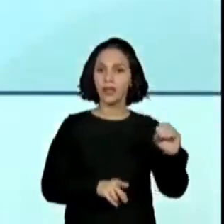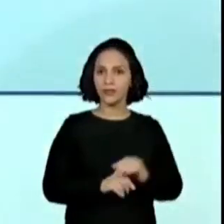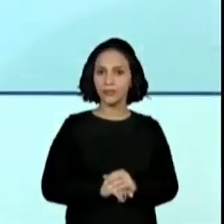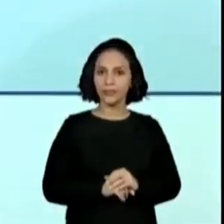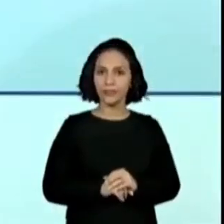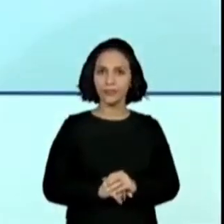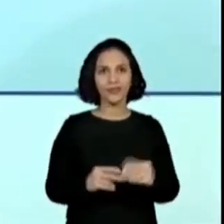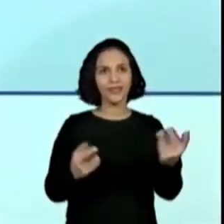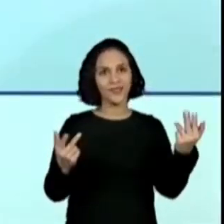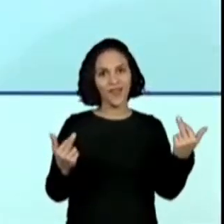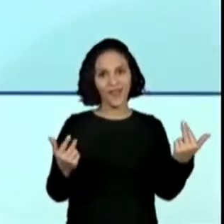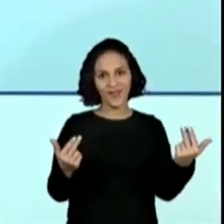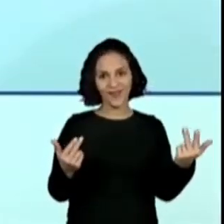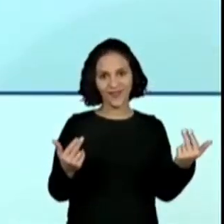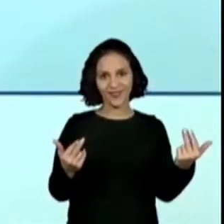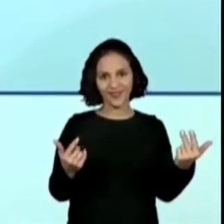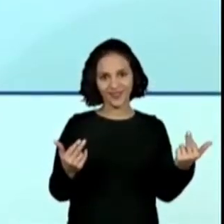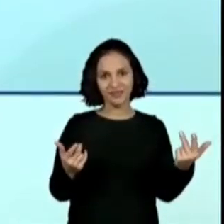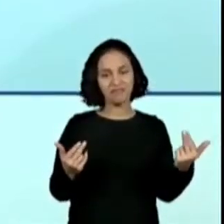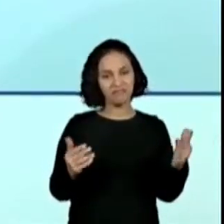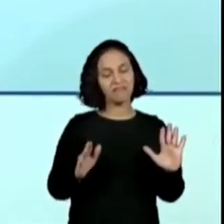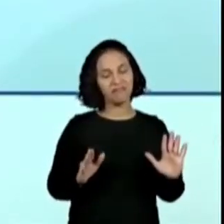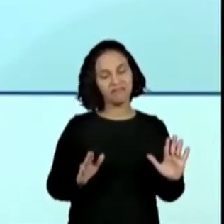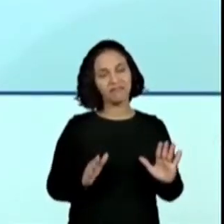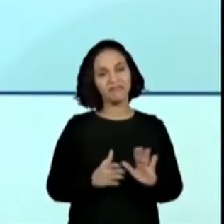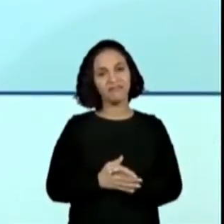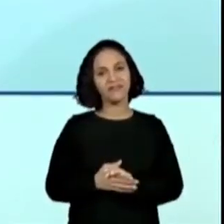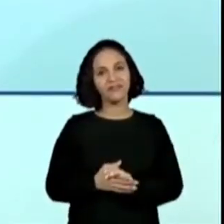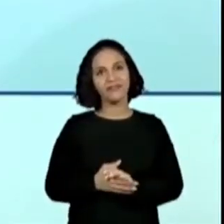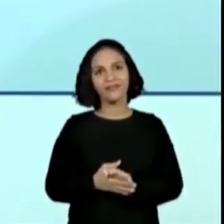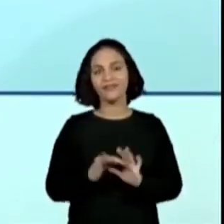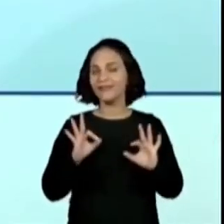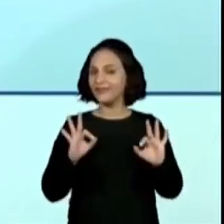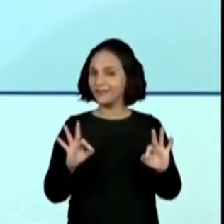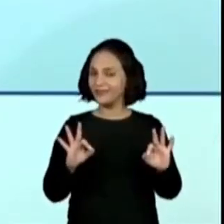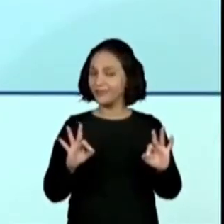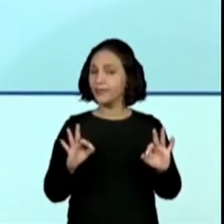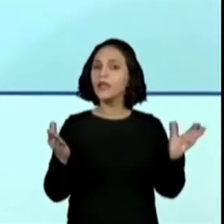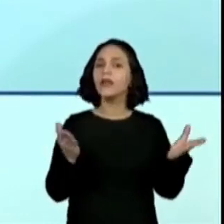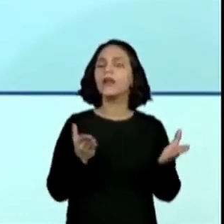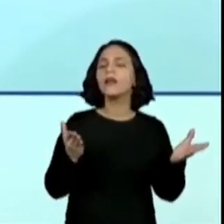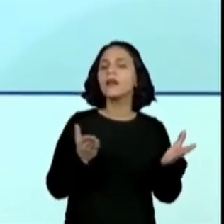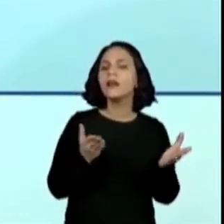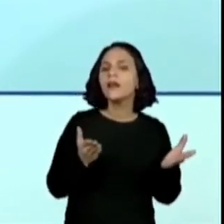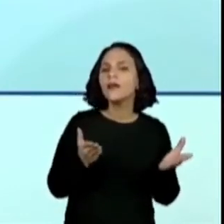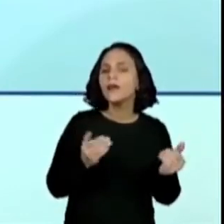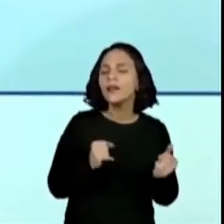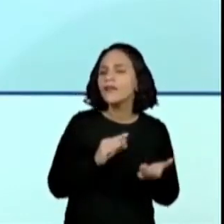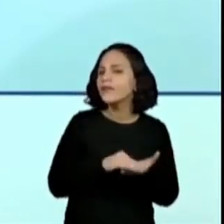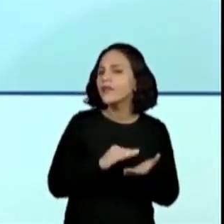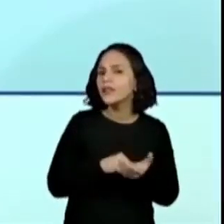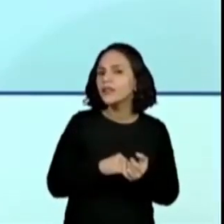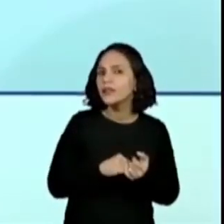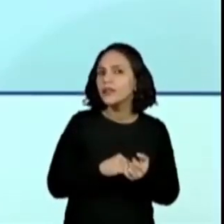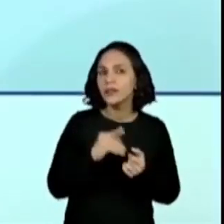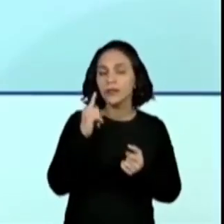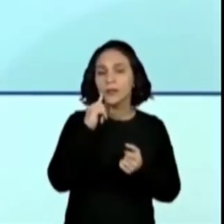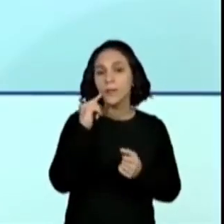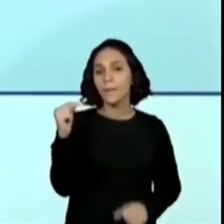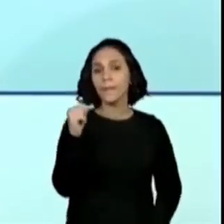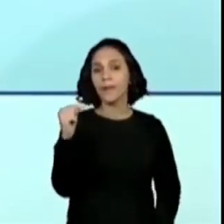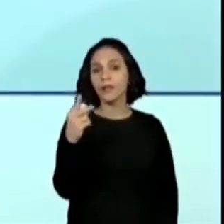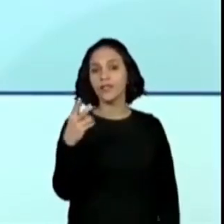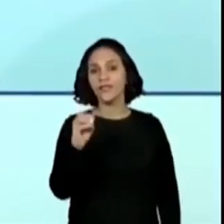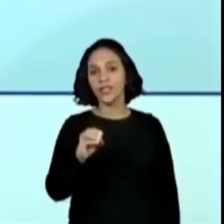até aí as sentenças estão com relação de igualdade certo mas o que que eu vou fazer aqui -